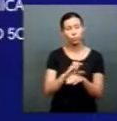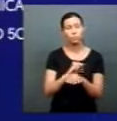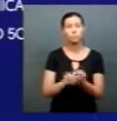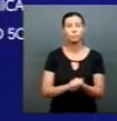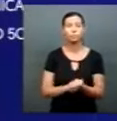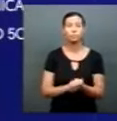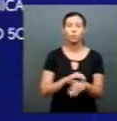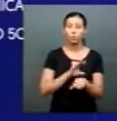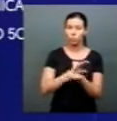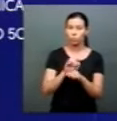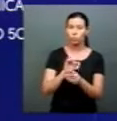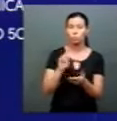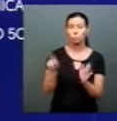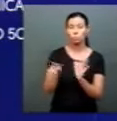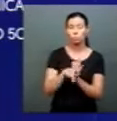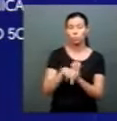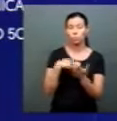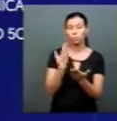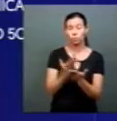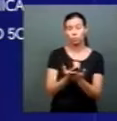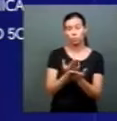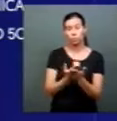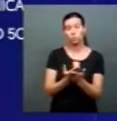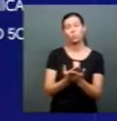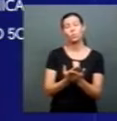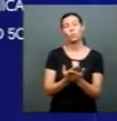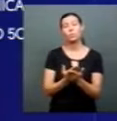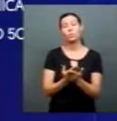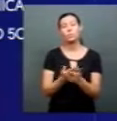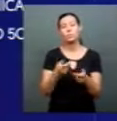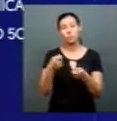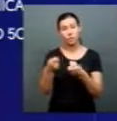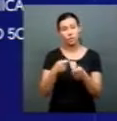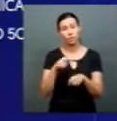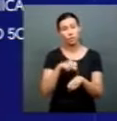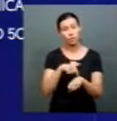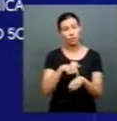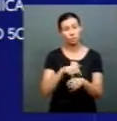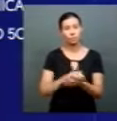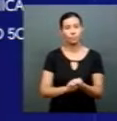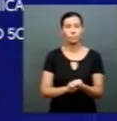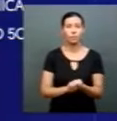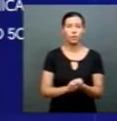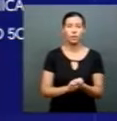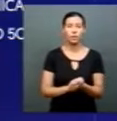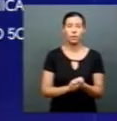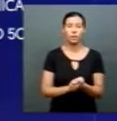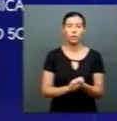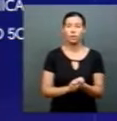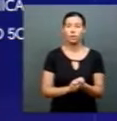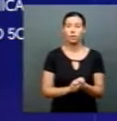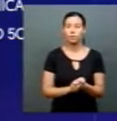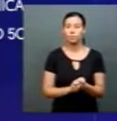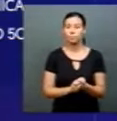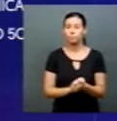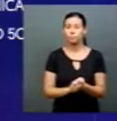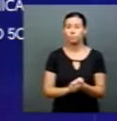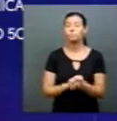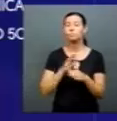Estudos Universitários, Projeto de Vida e Gestão do Tempo. O evento é realizado pela Diretoria de Promoção de Igualdades e Apoio